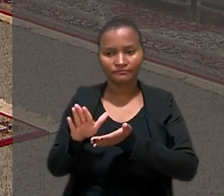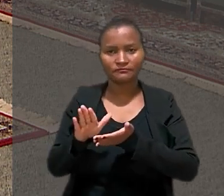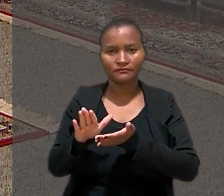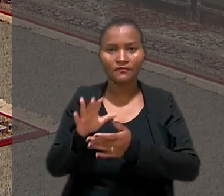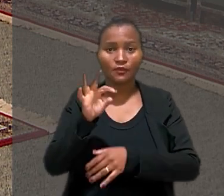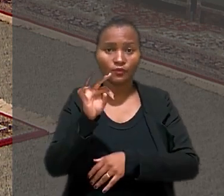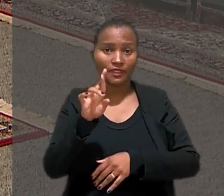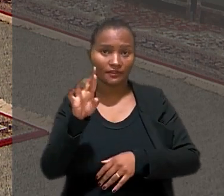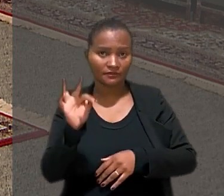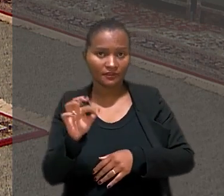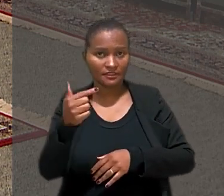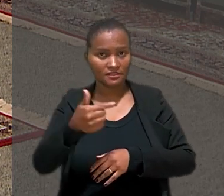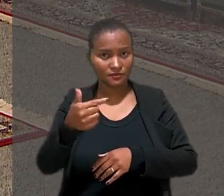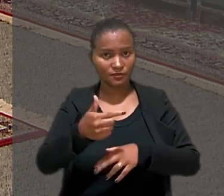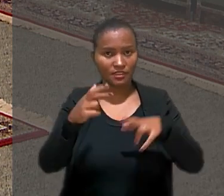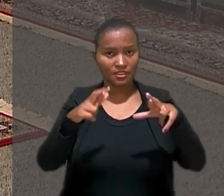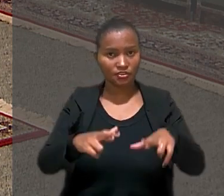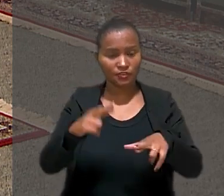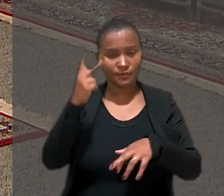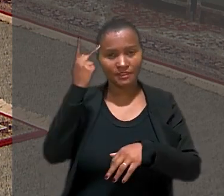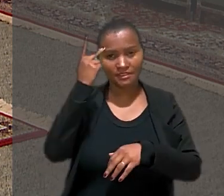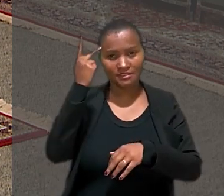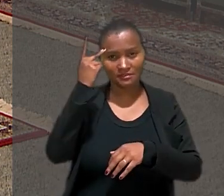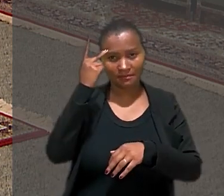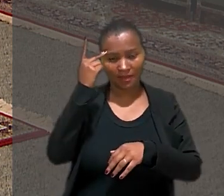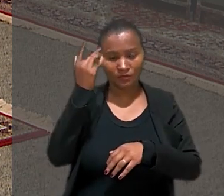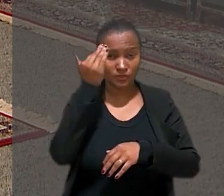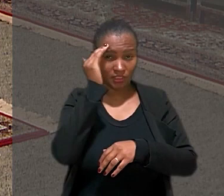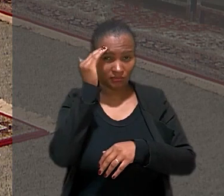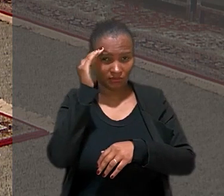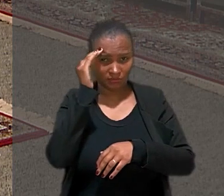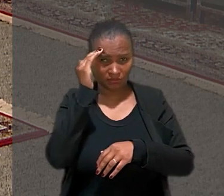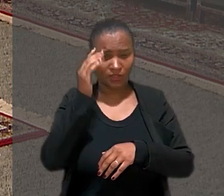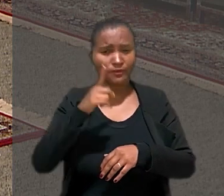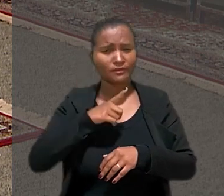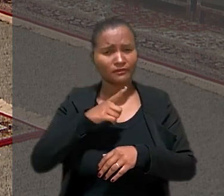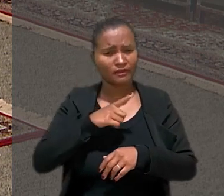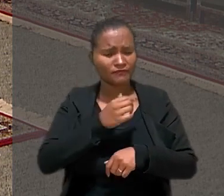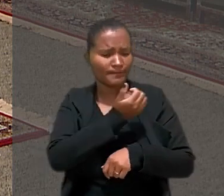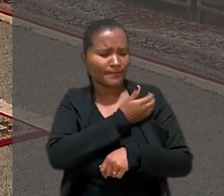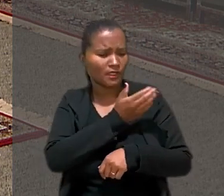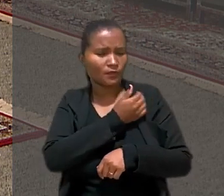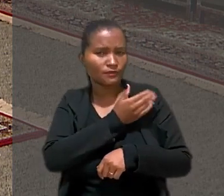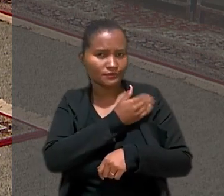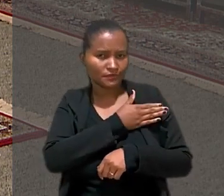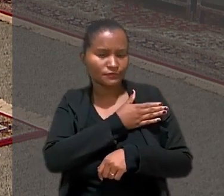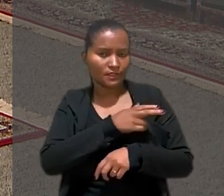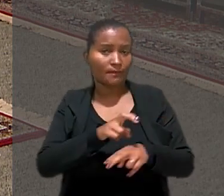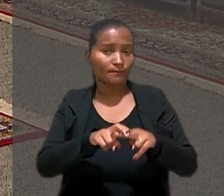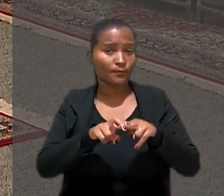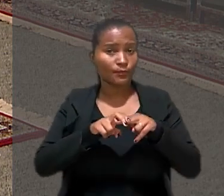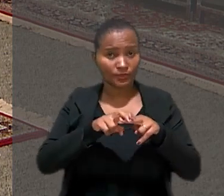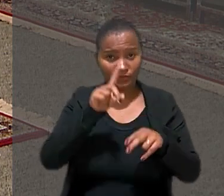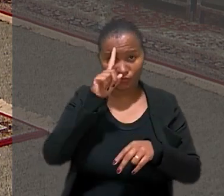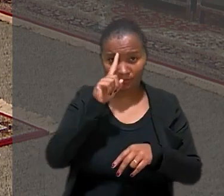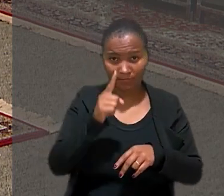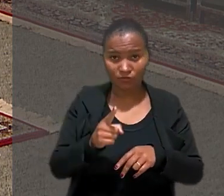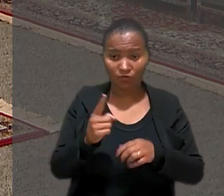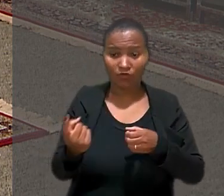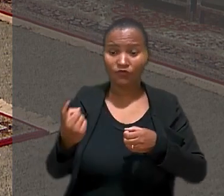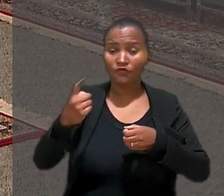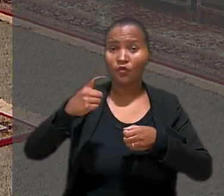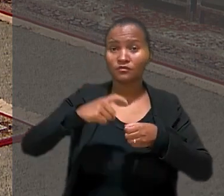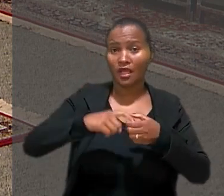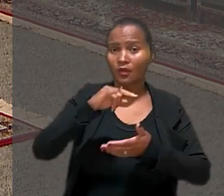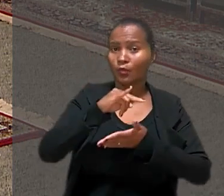O Tribunal Regional do Trabalho da 2ª Região em São Paulo entendeu que houve discriminação e, por isso, determinou